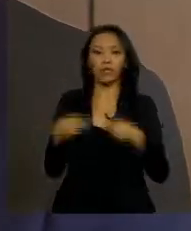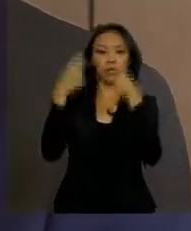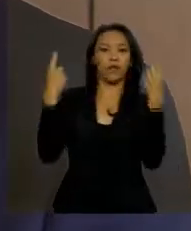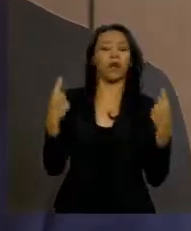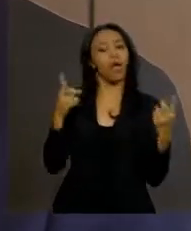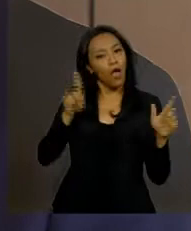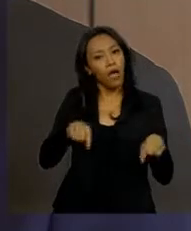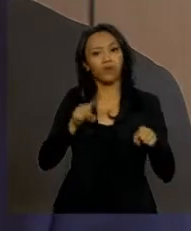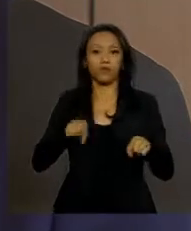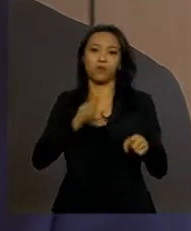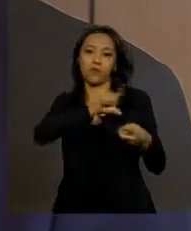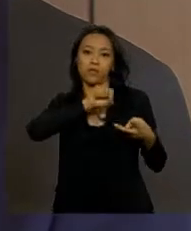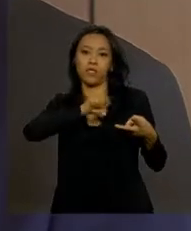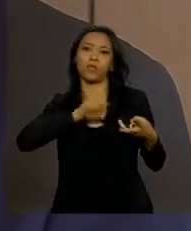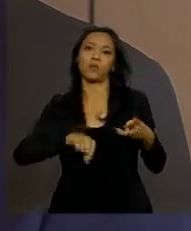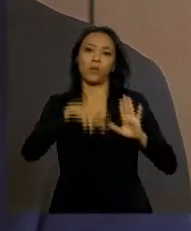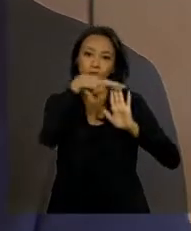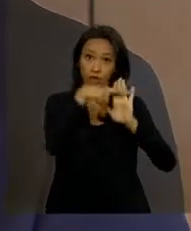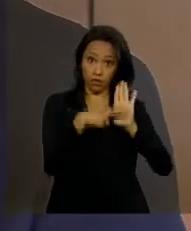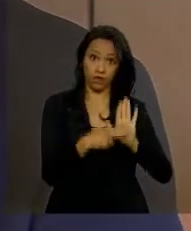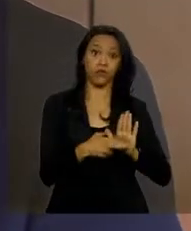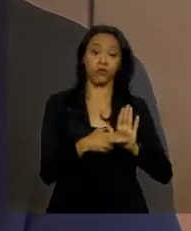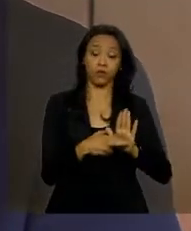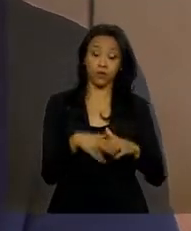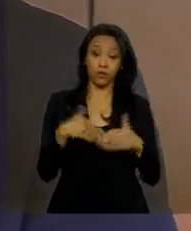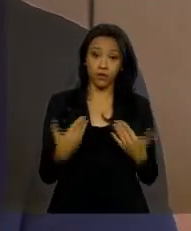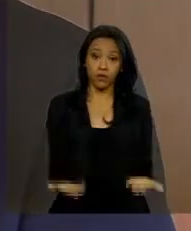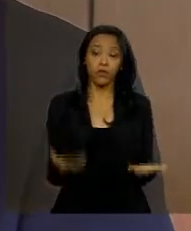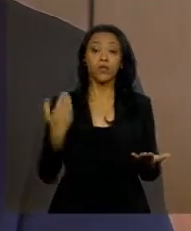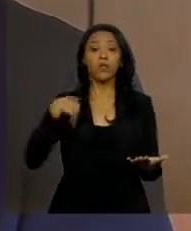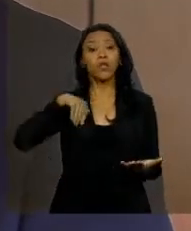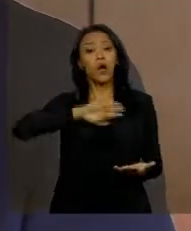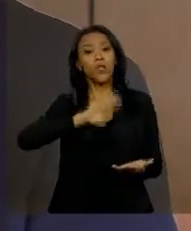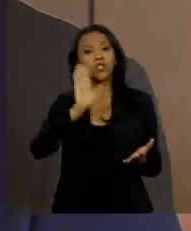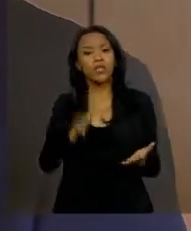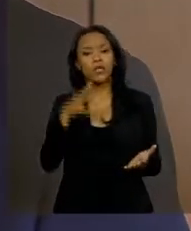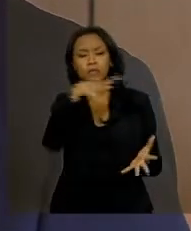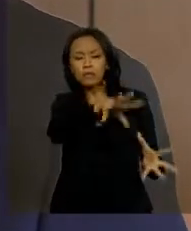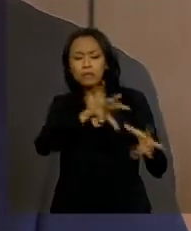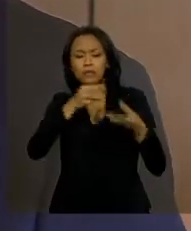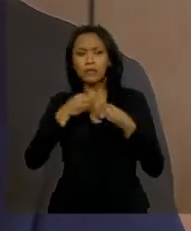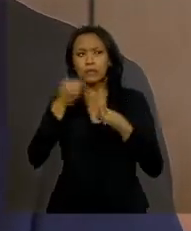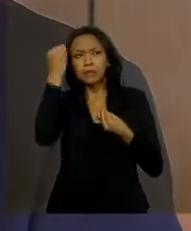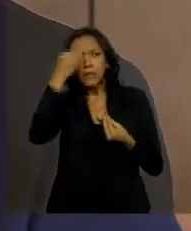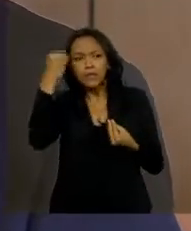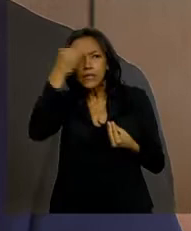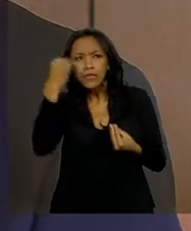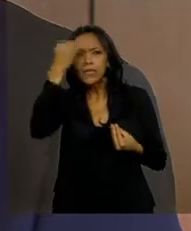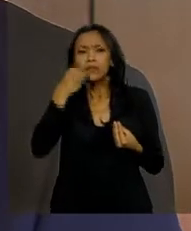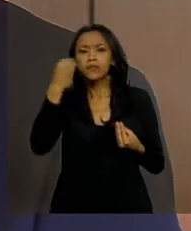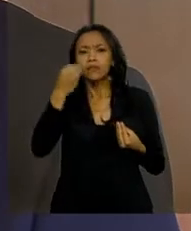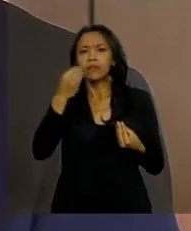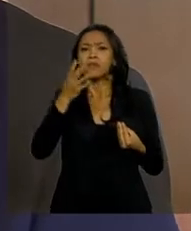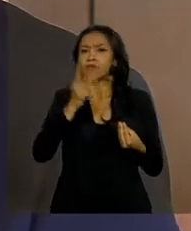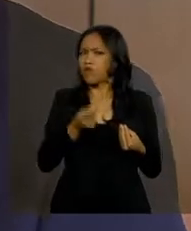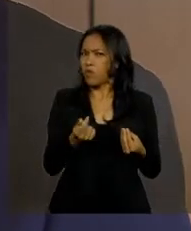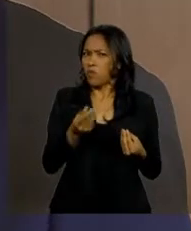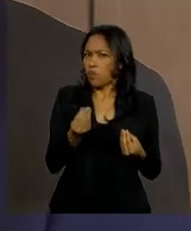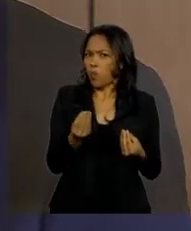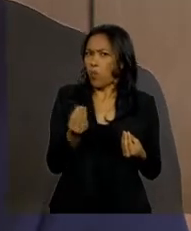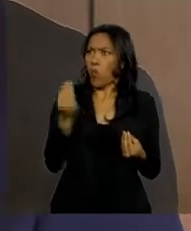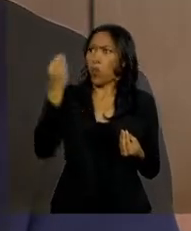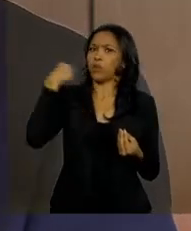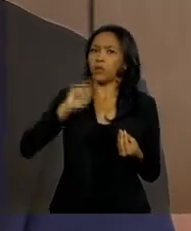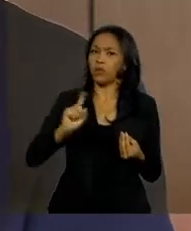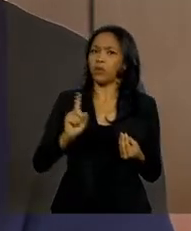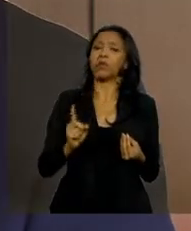tem sido muito bem sucedido nós estamos já na experiência que estamos vivendo e o processo de interiorização não começou há tanto tempo mas